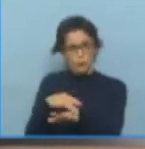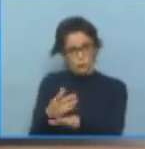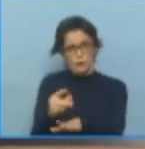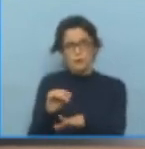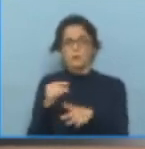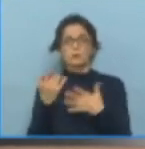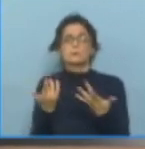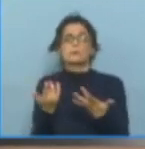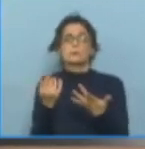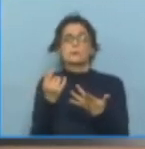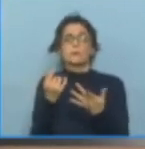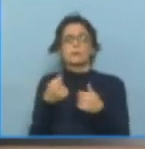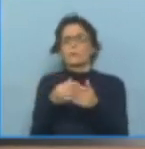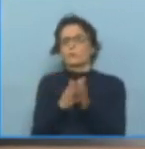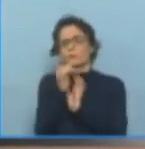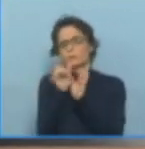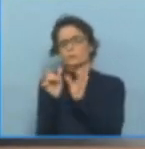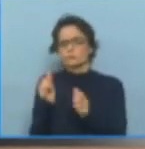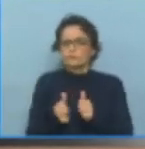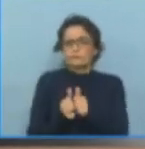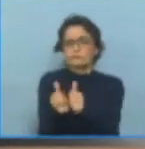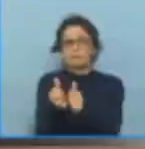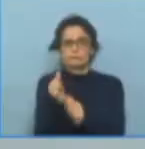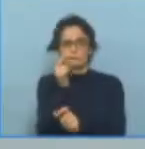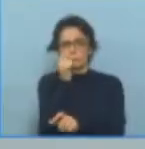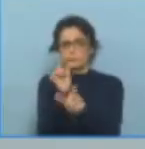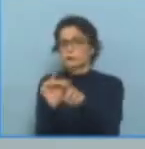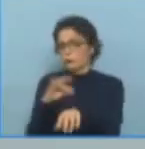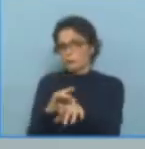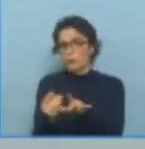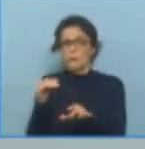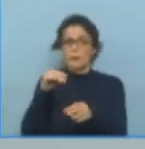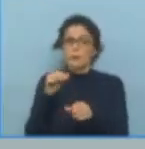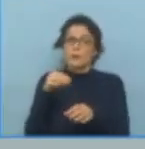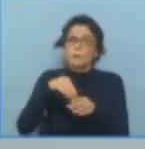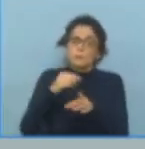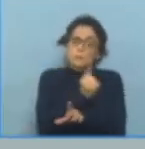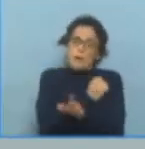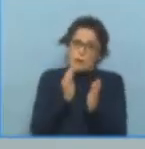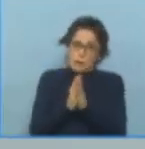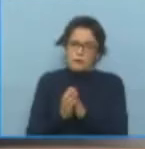fundo, acompanham aqueles que estão doentes nas paróquias. Em segundo lugar, esta ideia